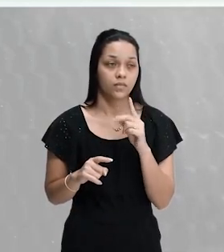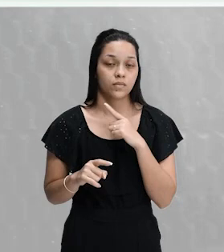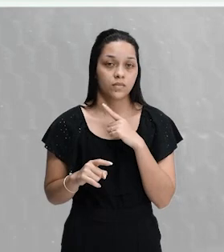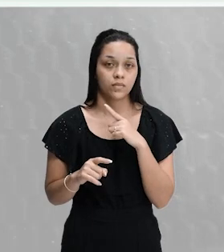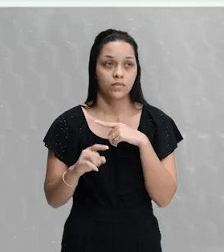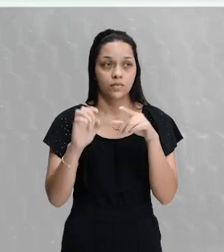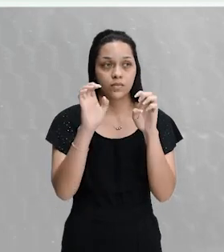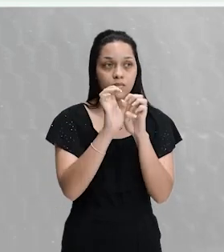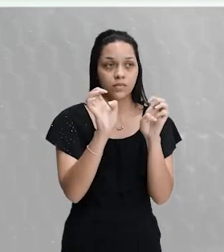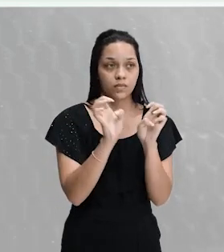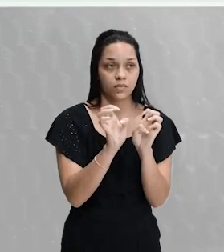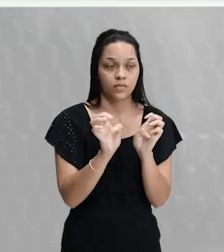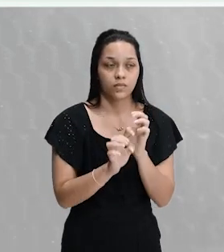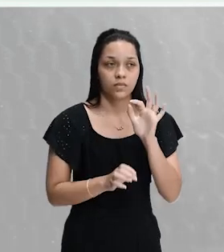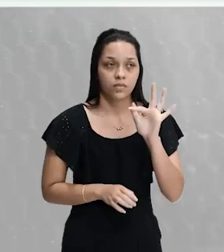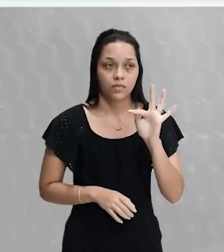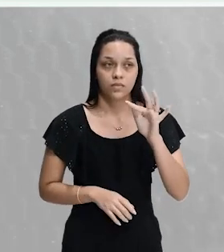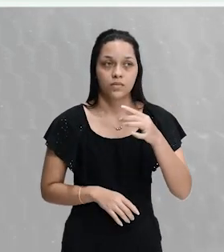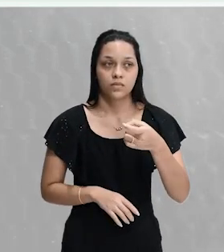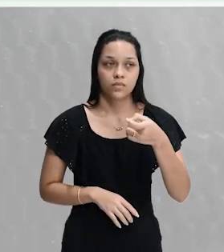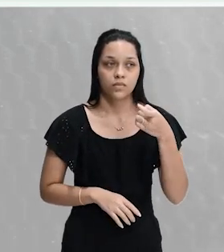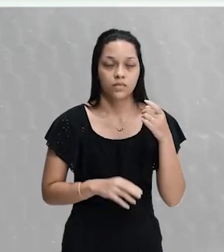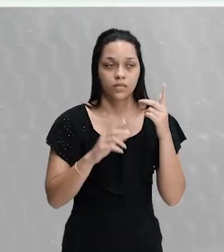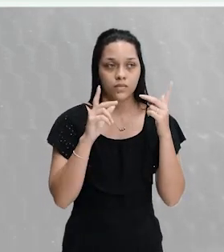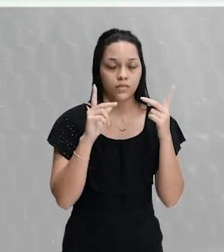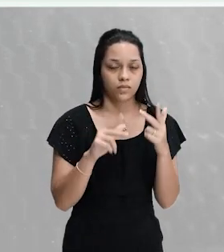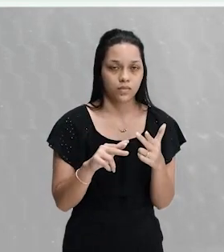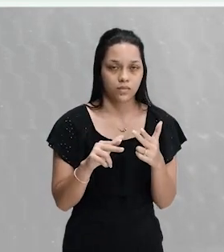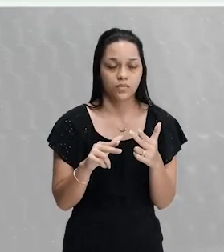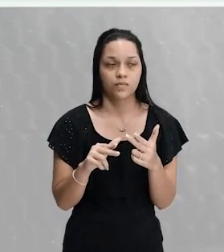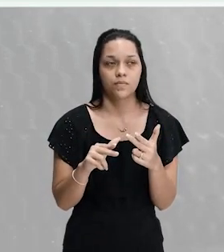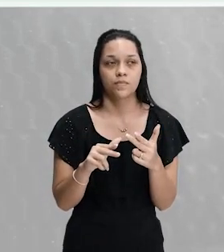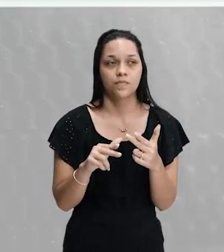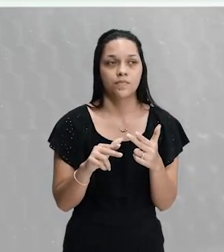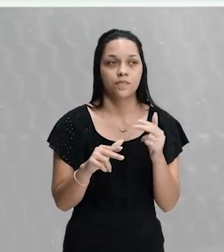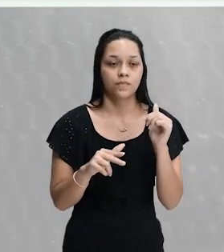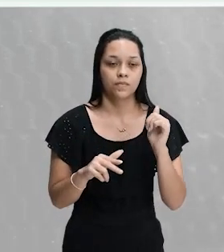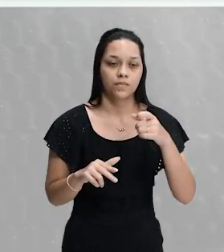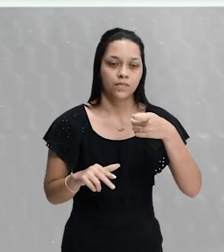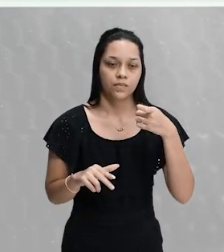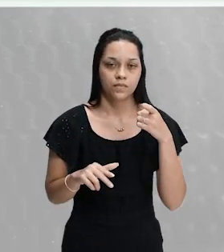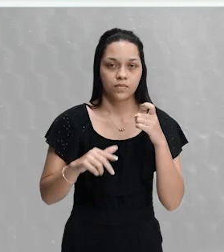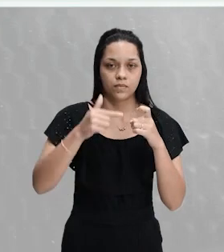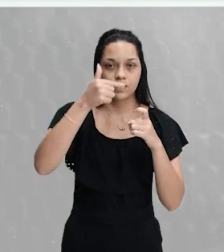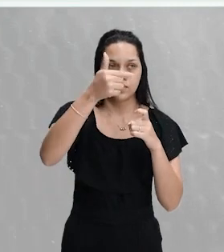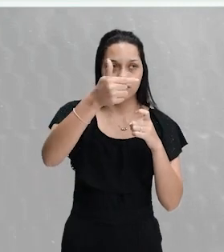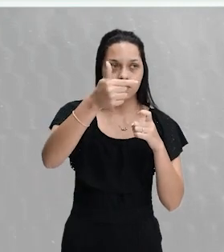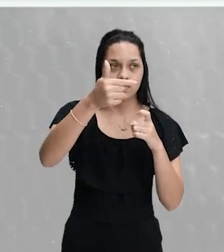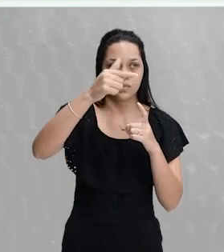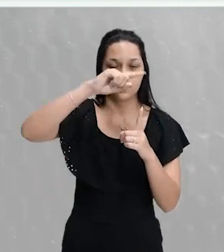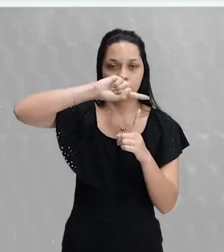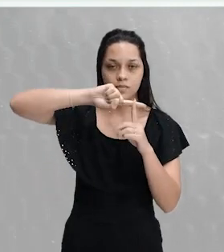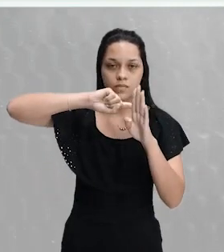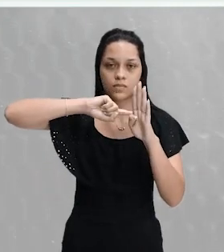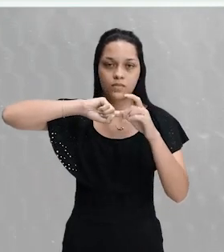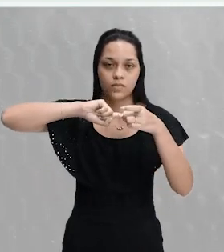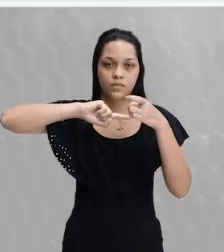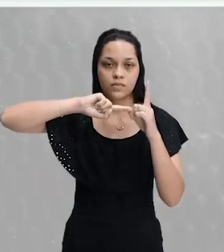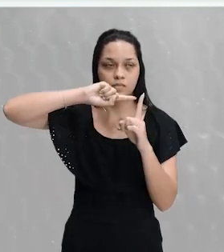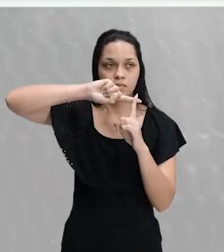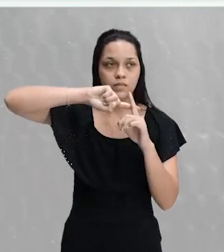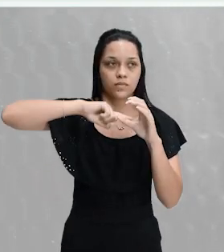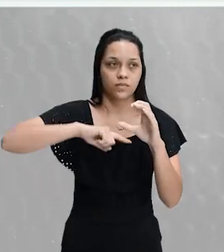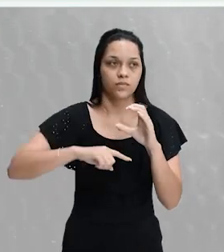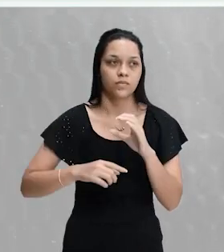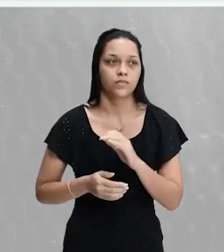essa estrutura aqui, ó. F de x igual a ax ao quadrado mais bx mais c,